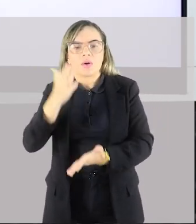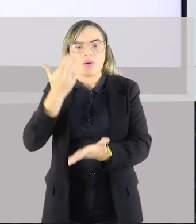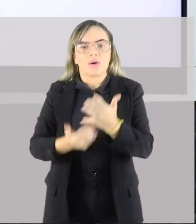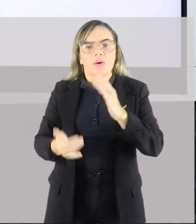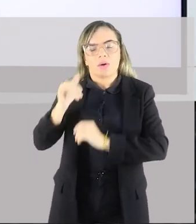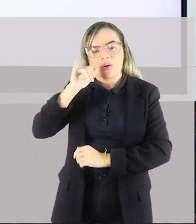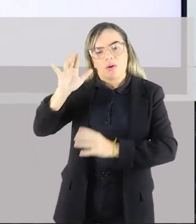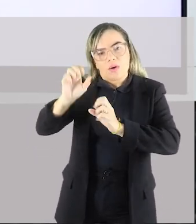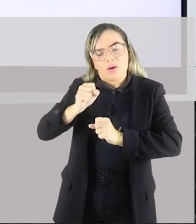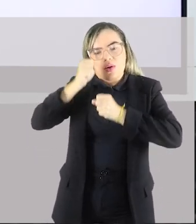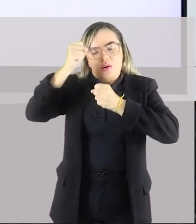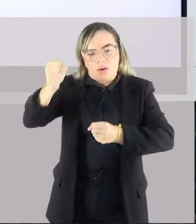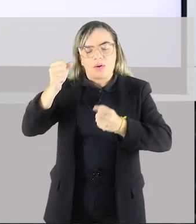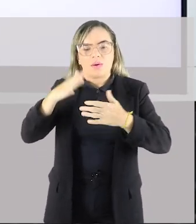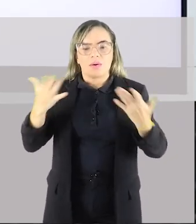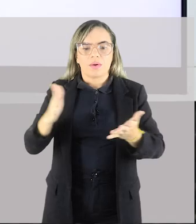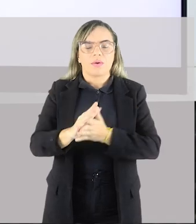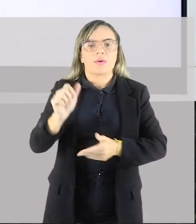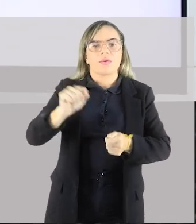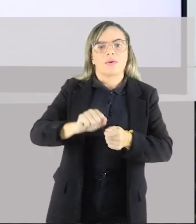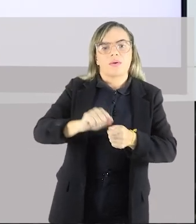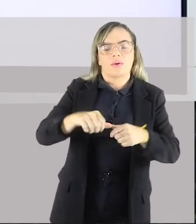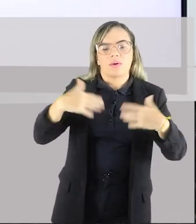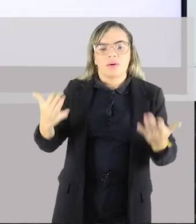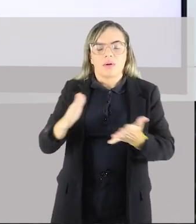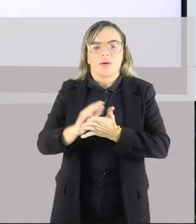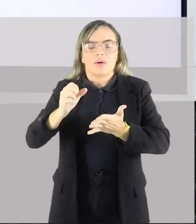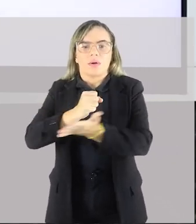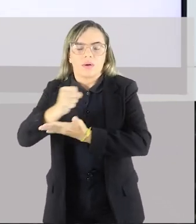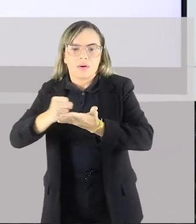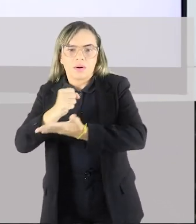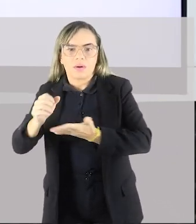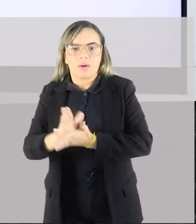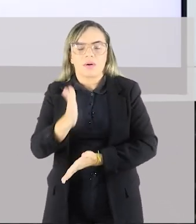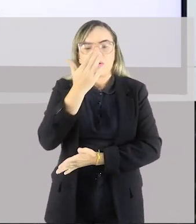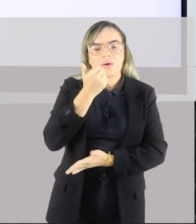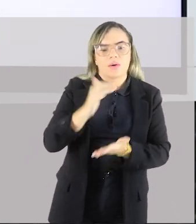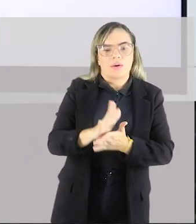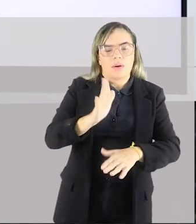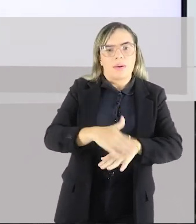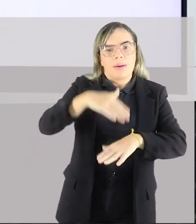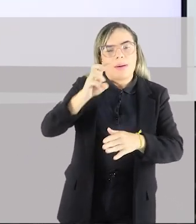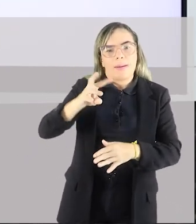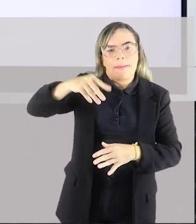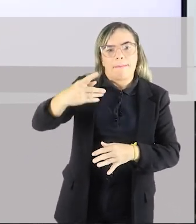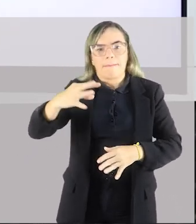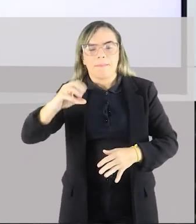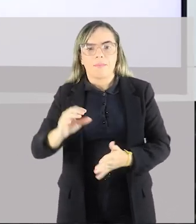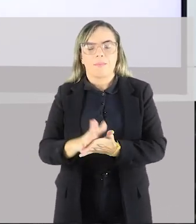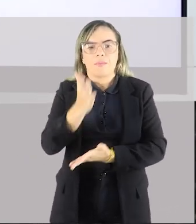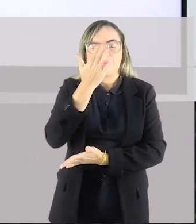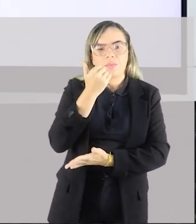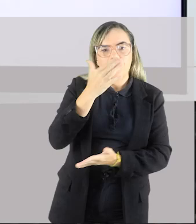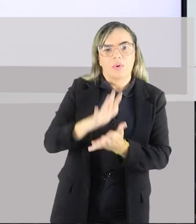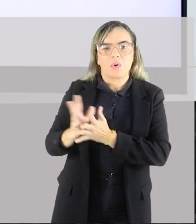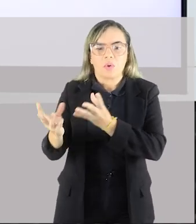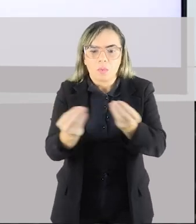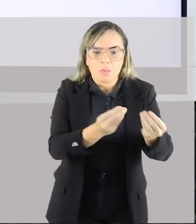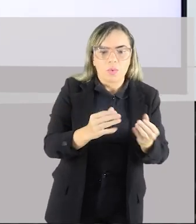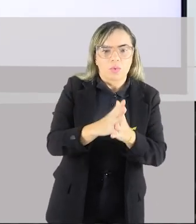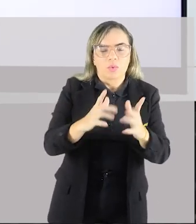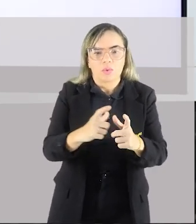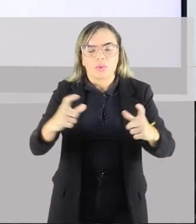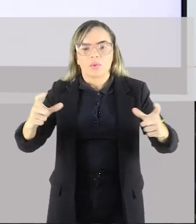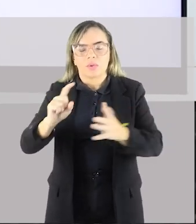no seu dia a dia, certo? E aí, basicamente, a gente se alimenta do que é macro, a gente come o que é muito, o que é